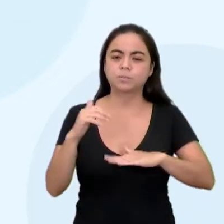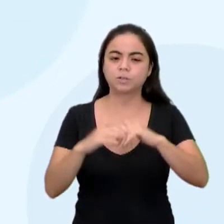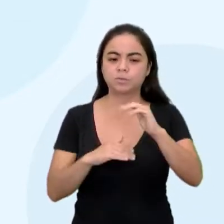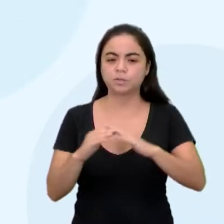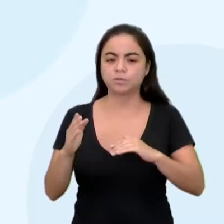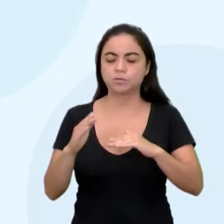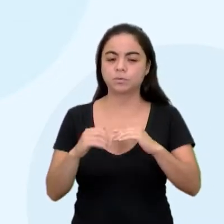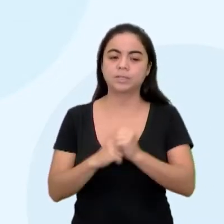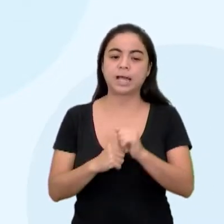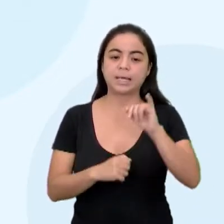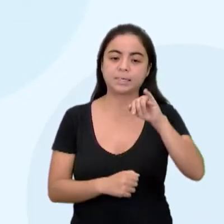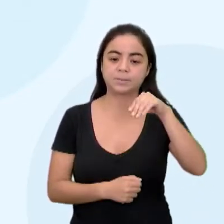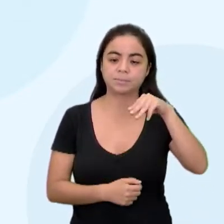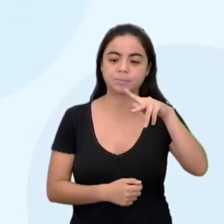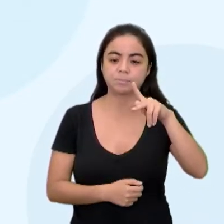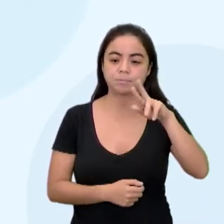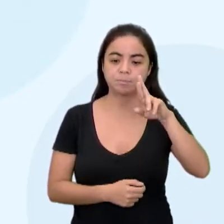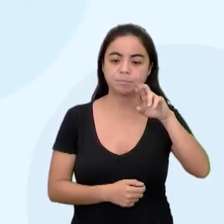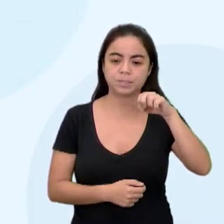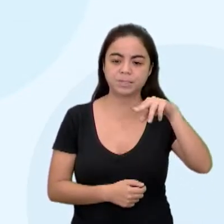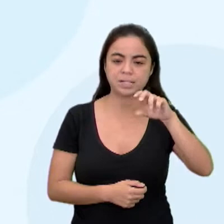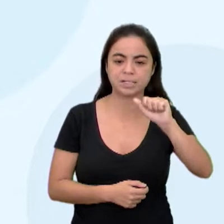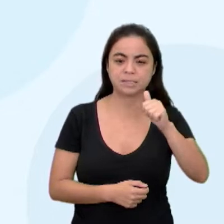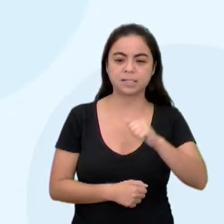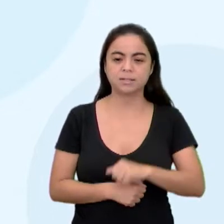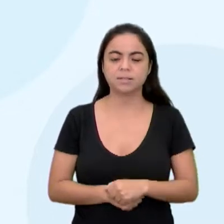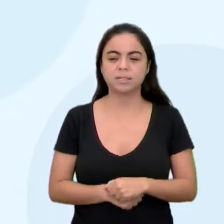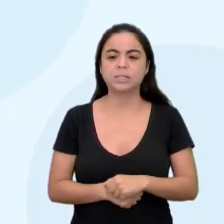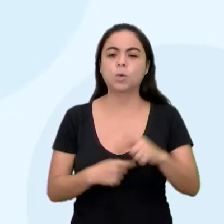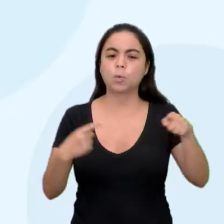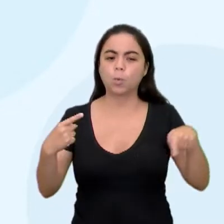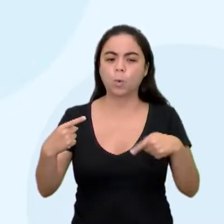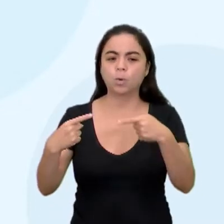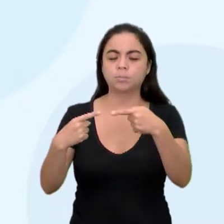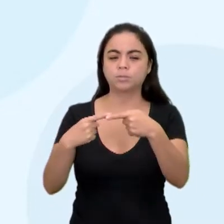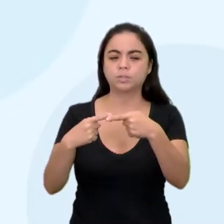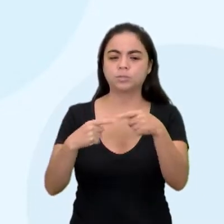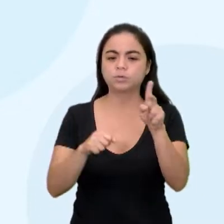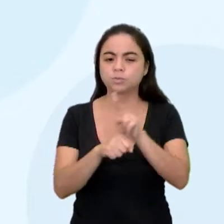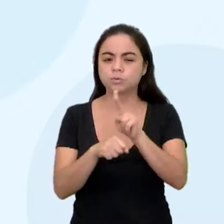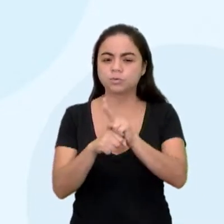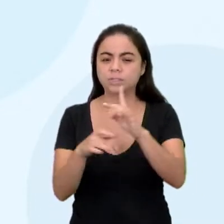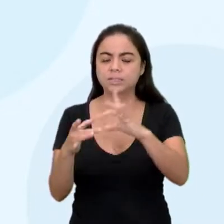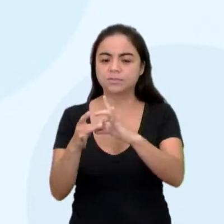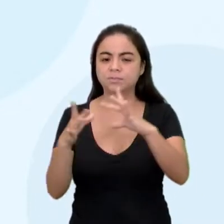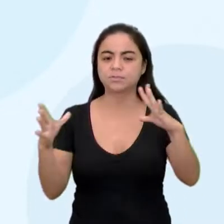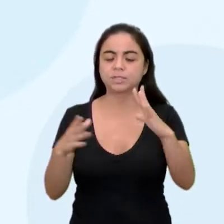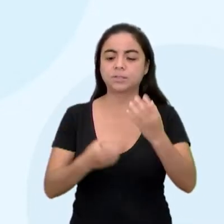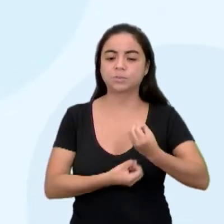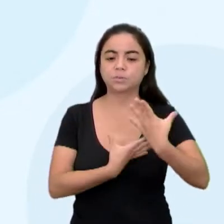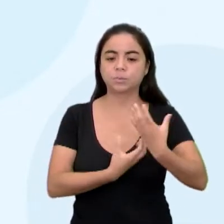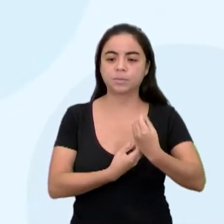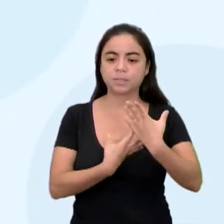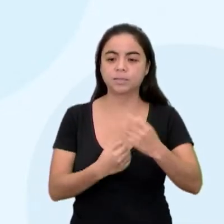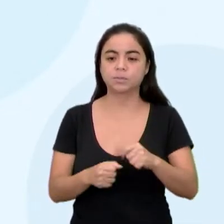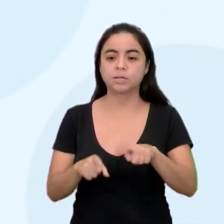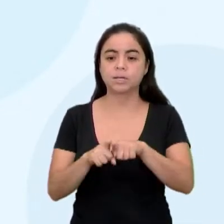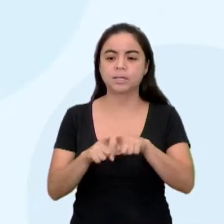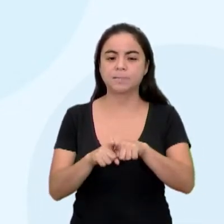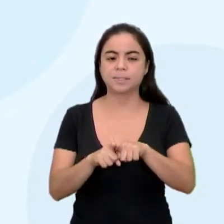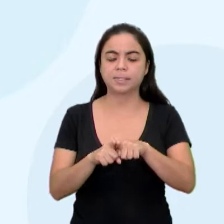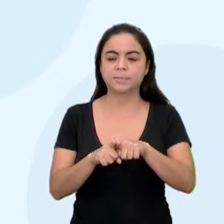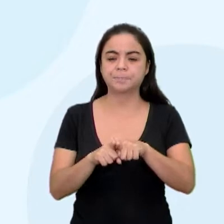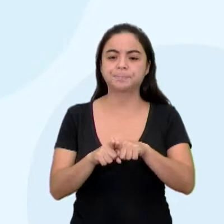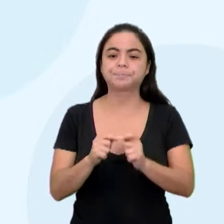de imprensa, visto que este tem por objetivo, entre outras coisas, zelar pela democratização da informação, o que é também o